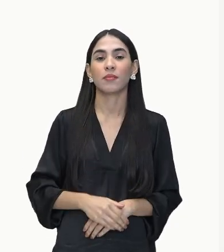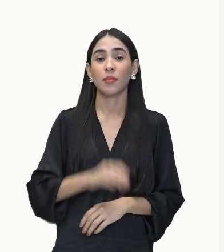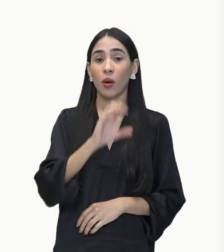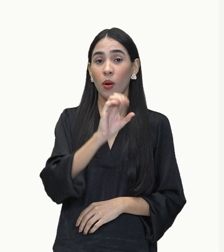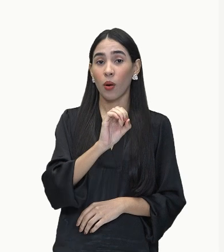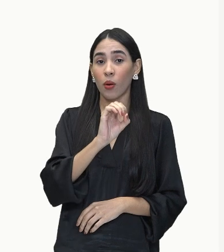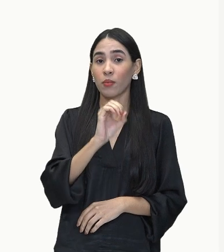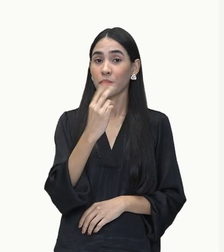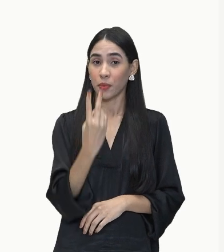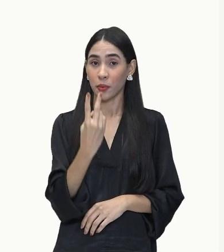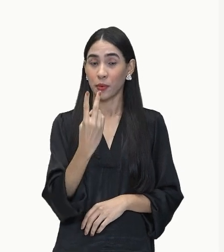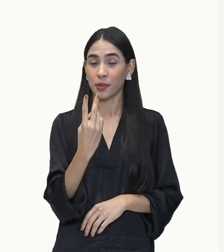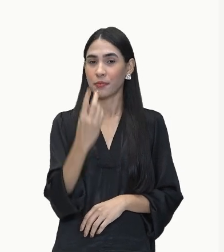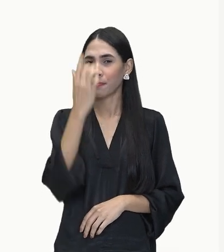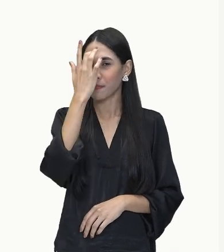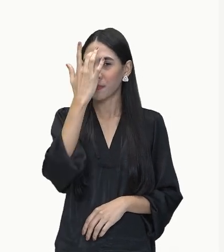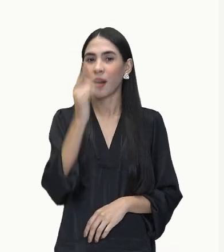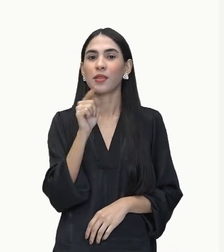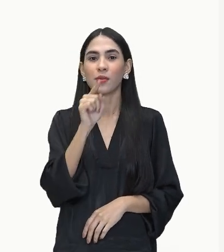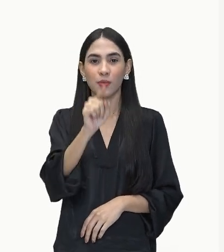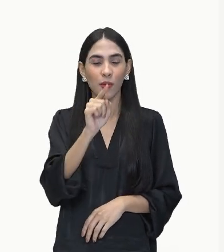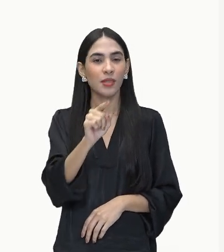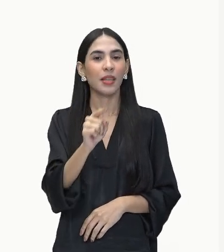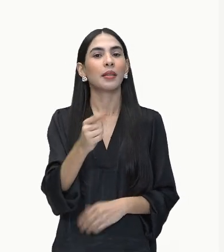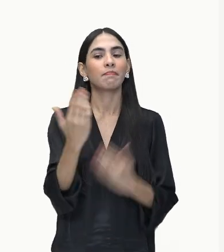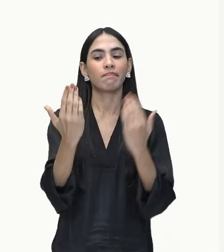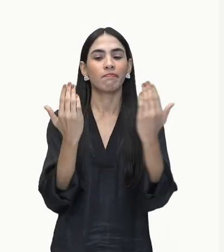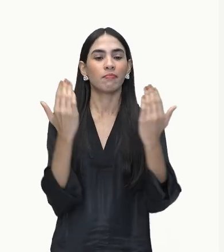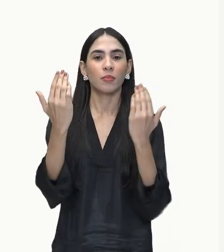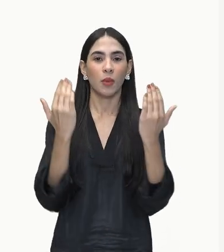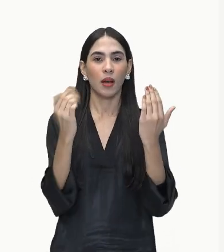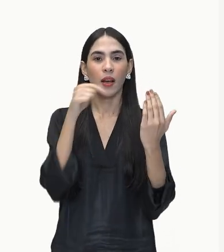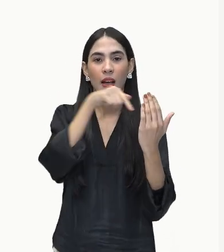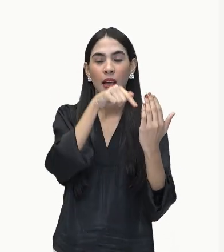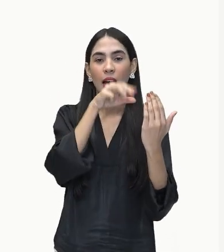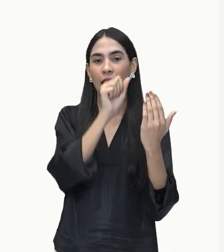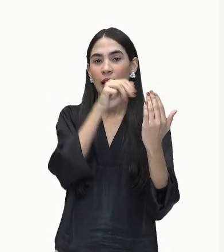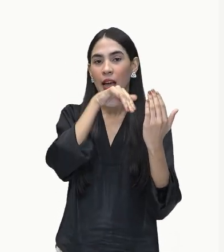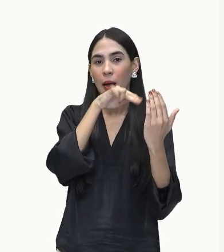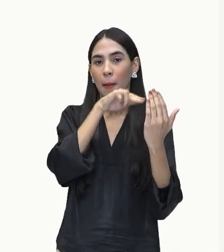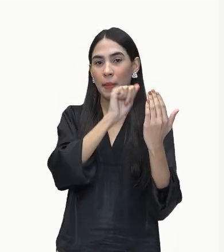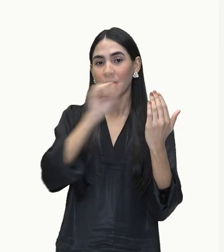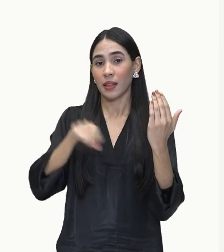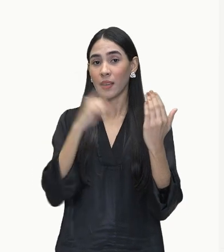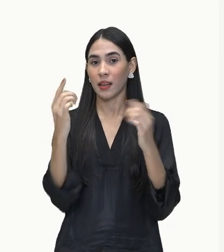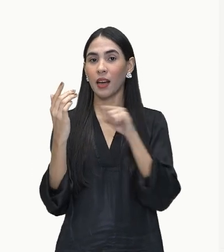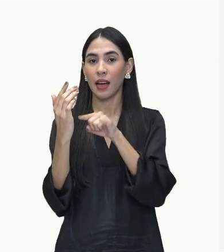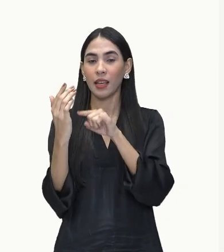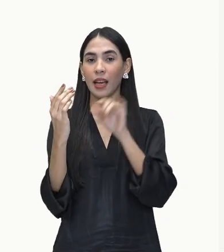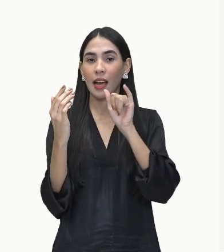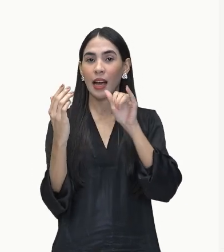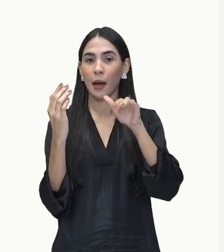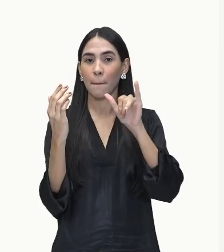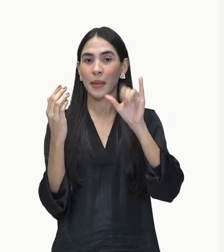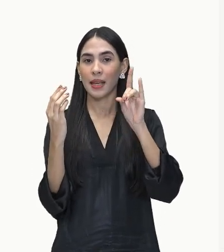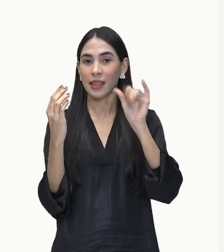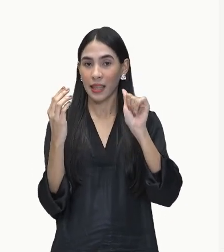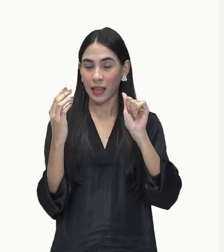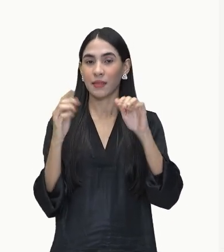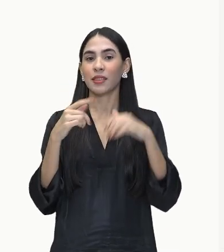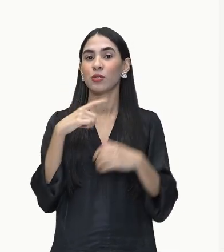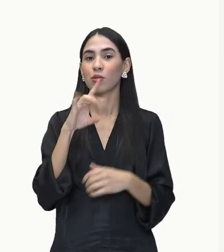oxigênio. Então, é muito fácil de diferenciar a amina da amida. Na amina só tem